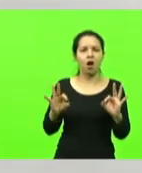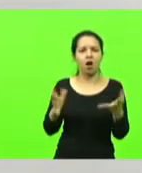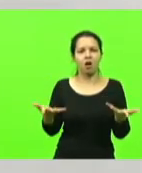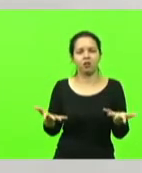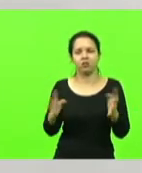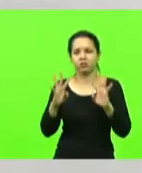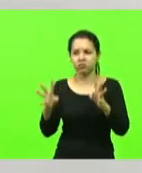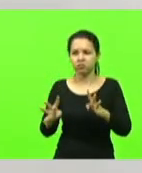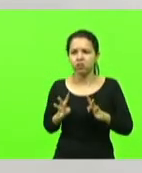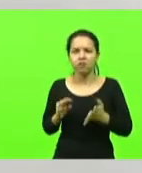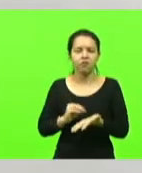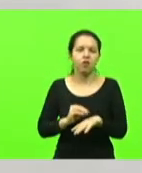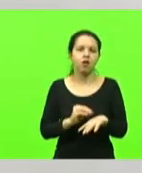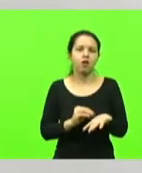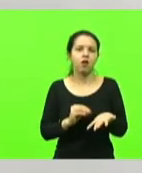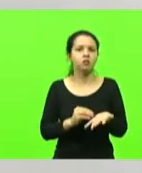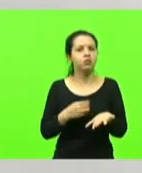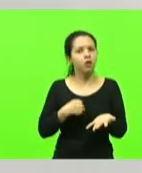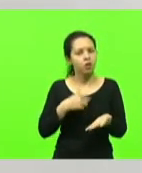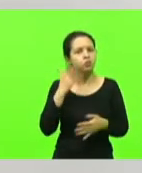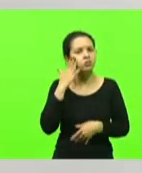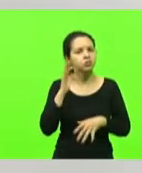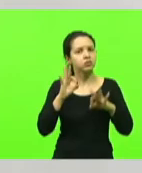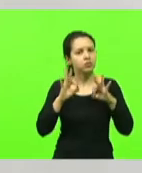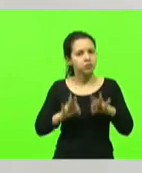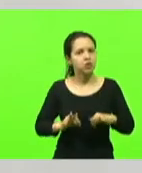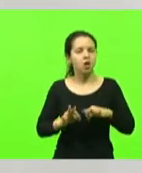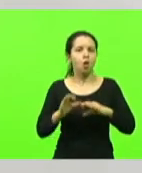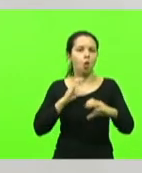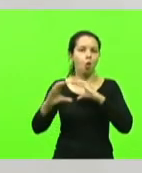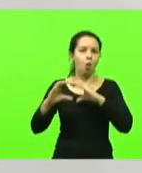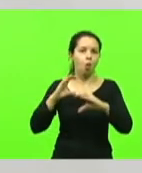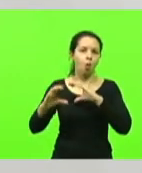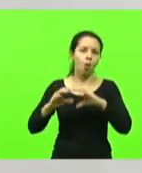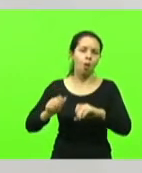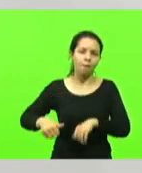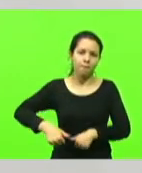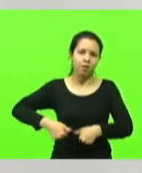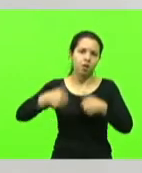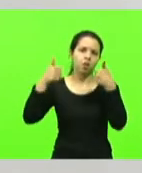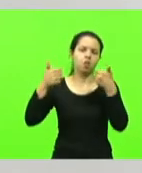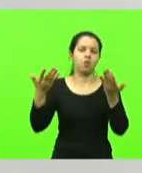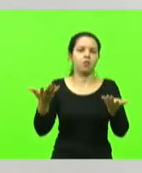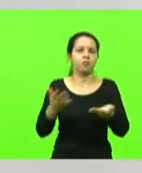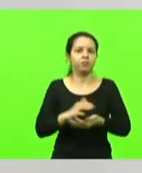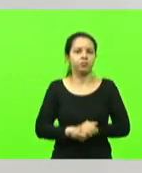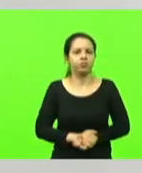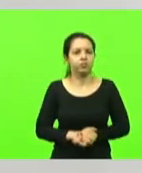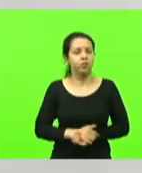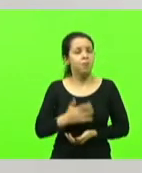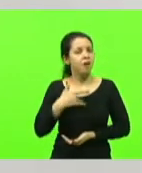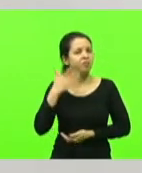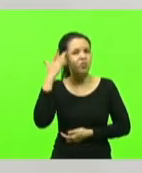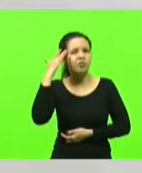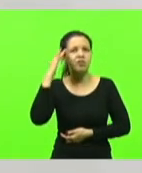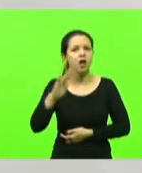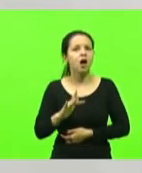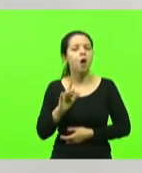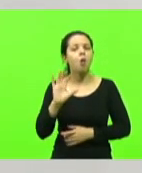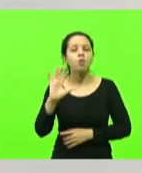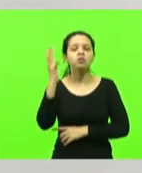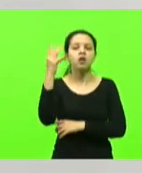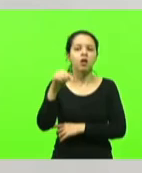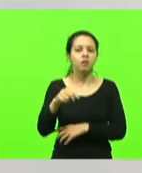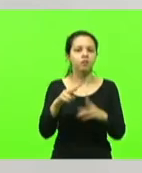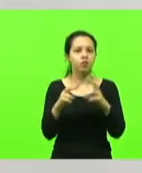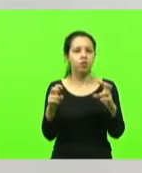melhor, e tenho certeza que conversar é o melhor caminho. Entretanto, não sei o que acontece aqui em Florianópolis,